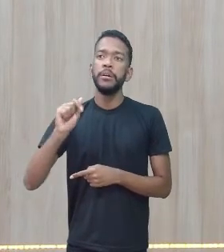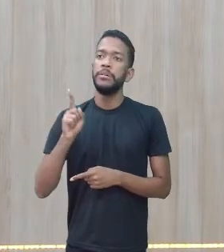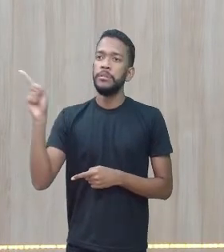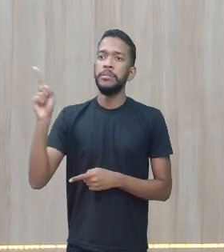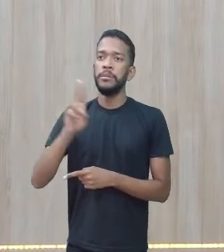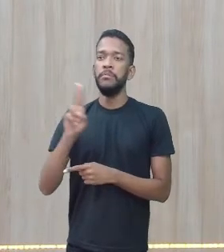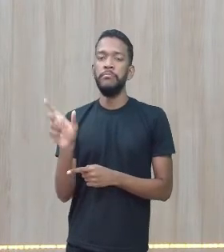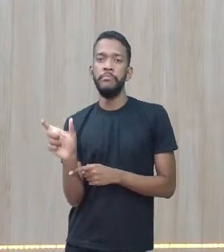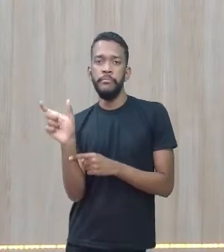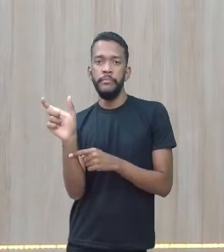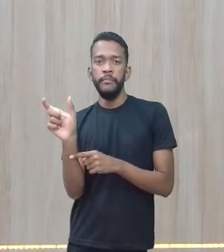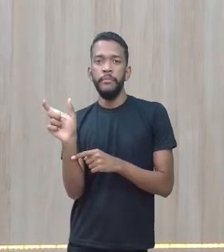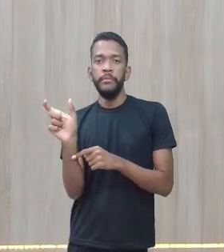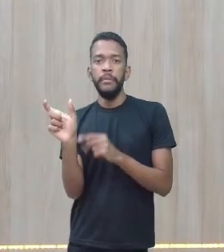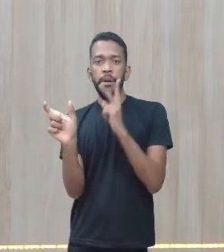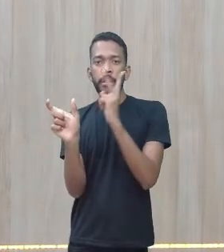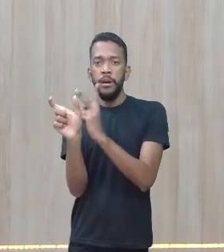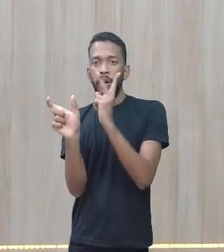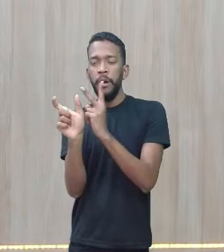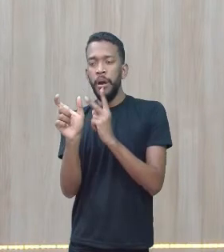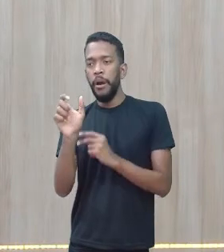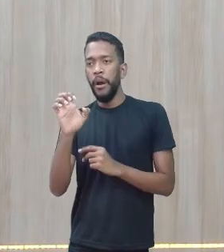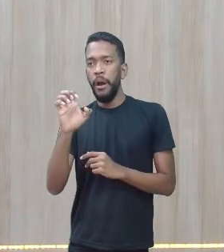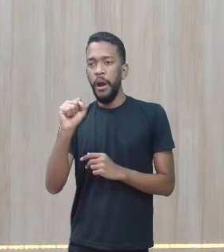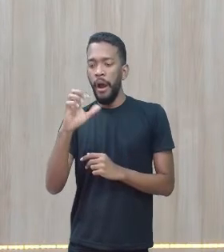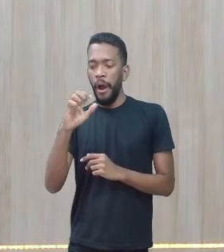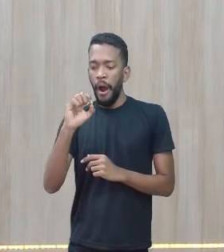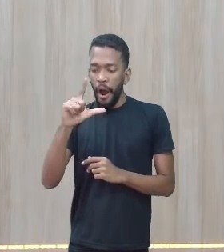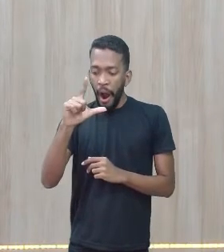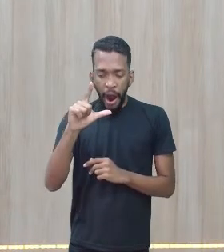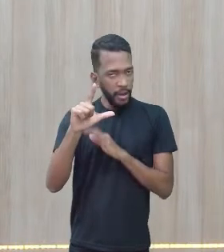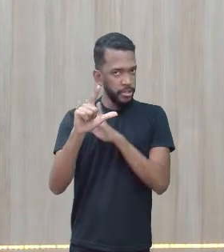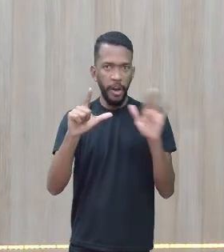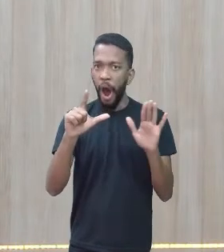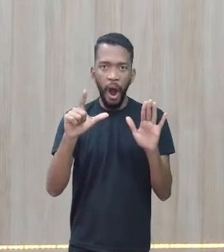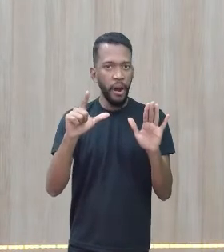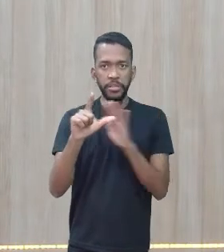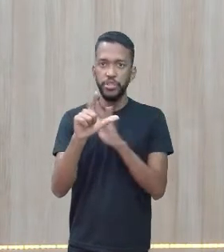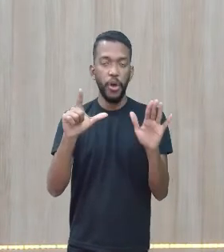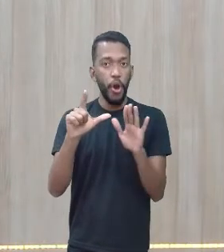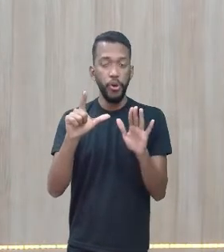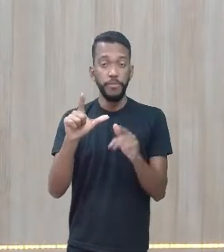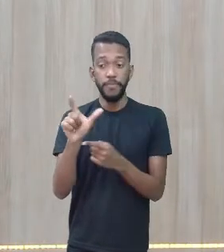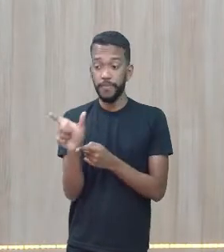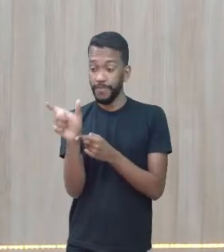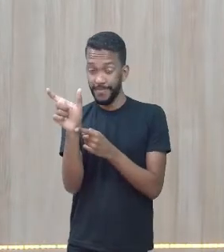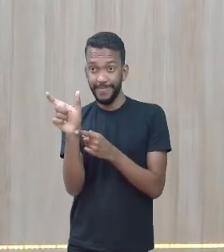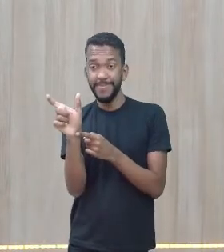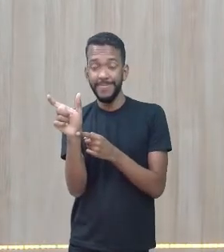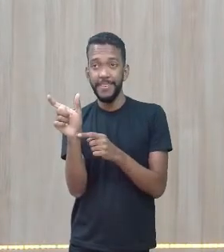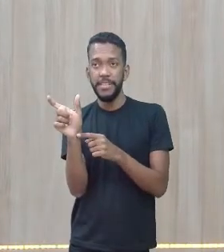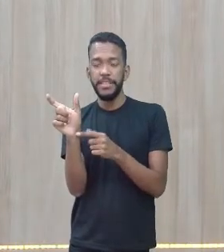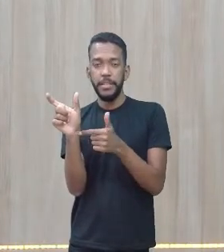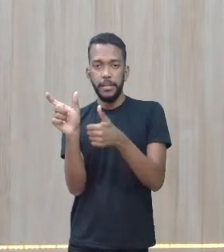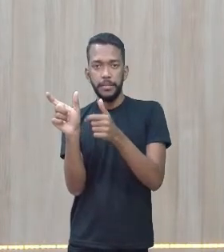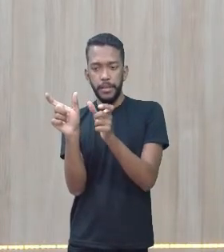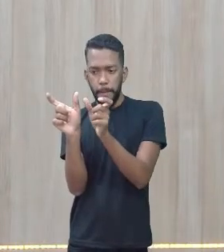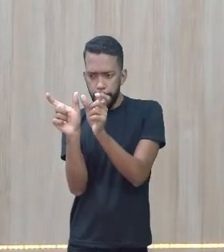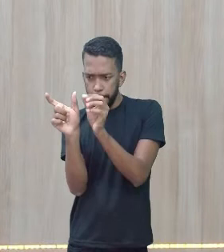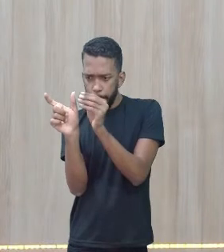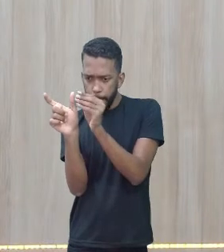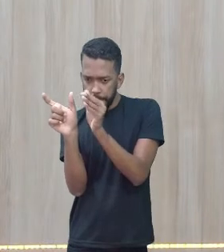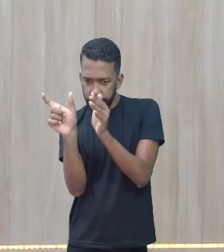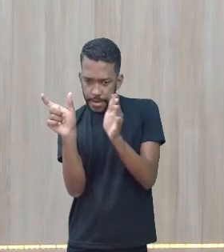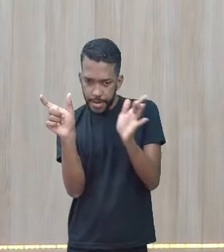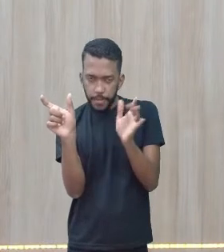radical da palavra escola é escola, até o L, não é? E a partir deste radical,